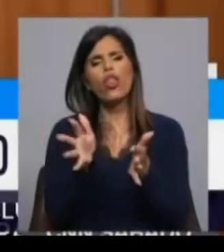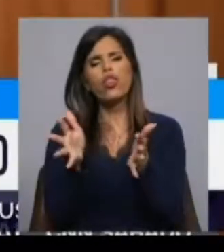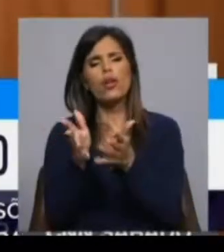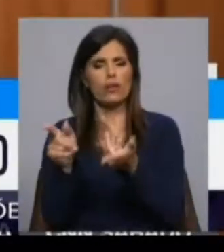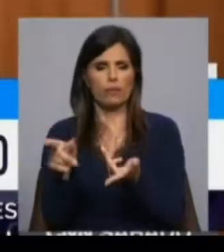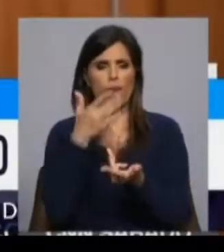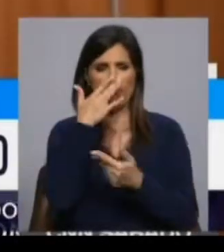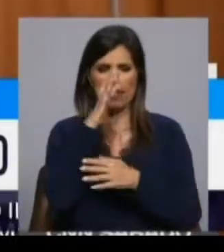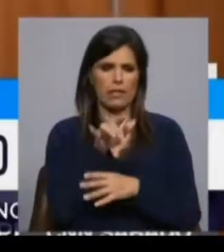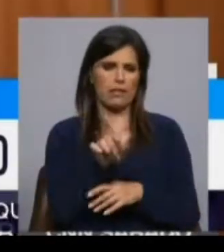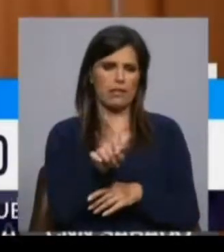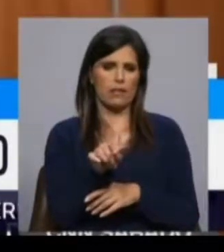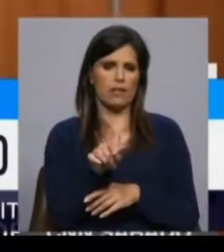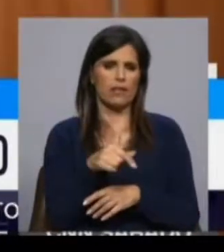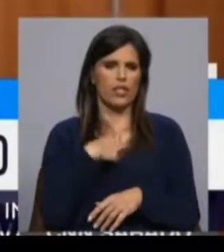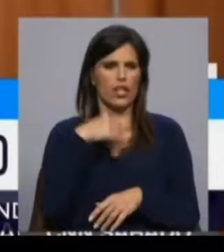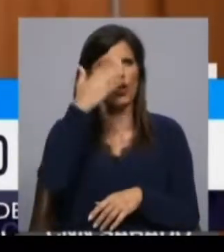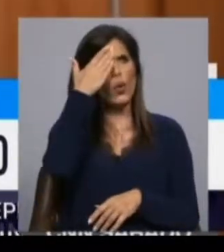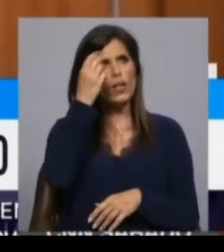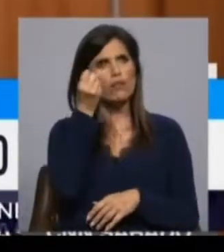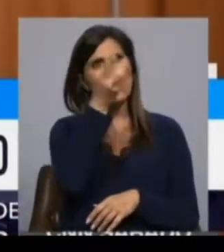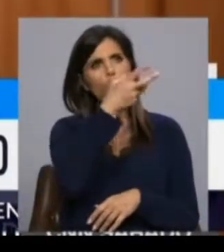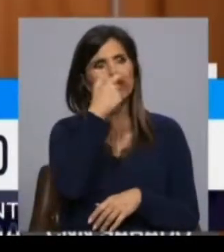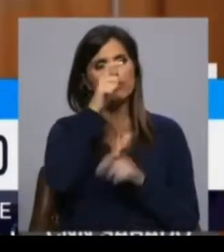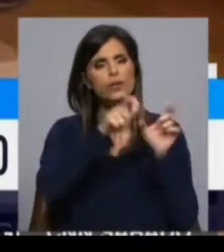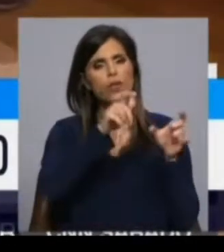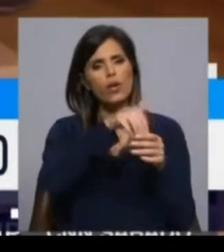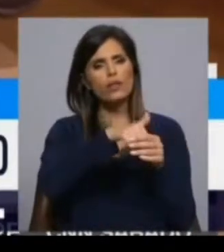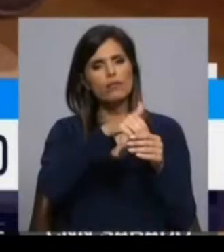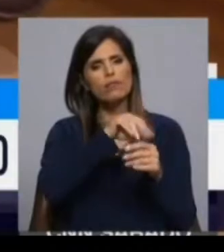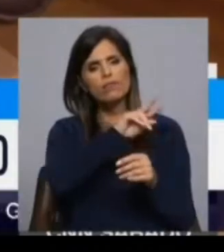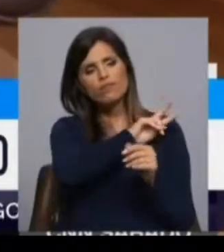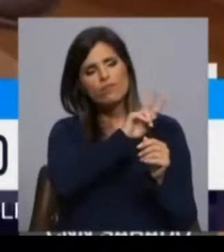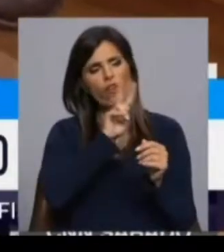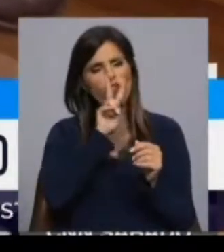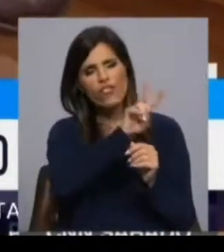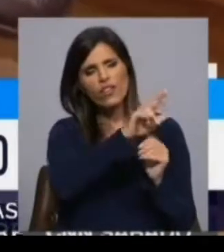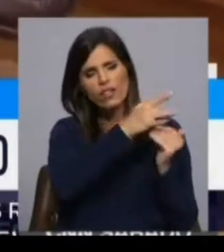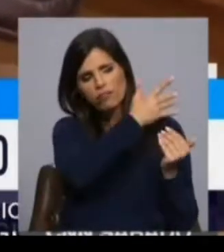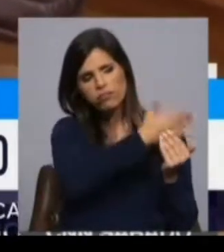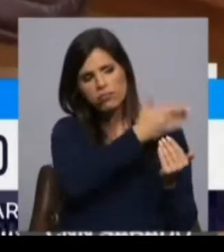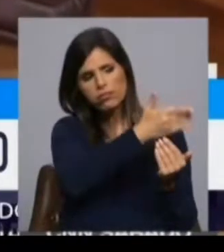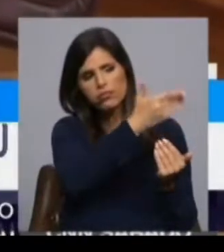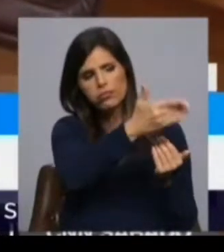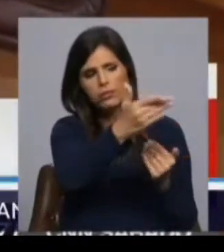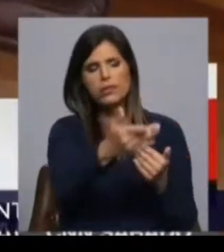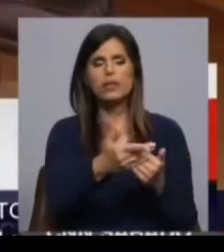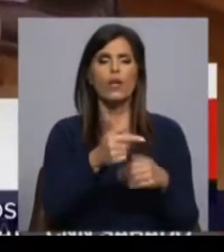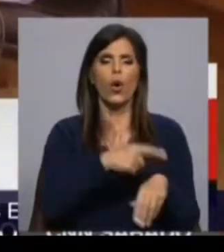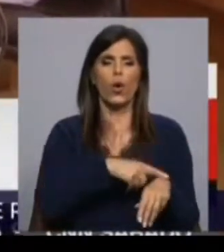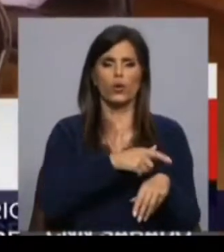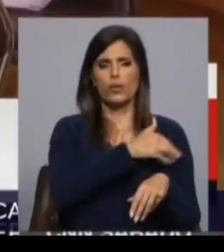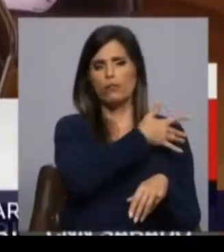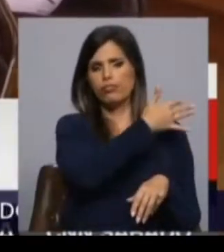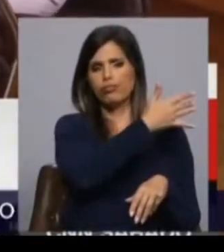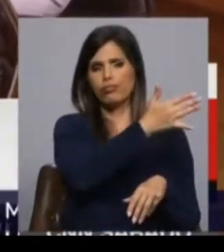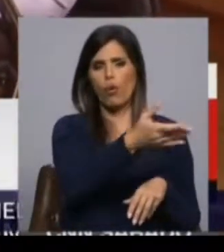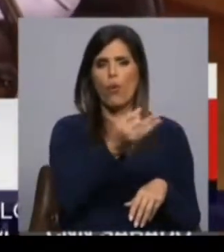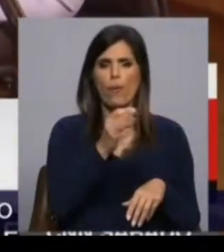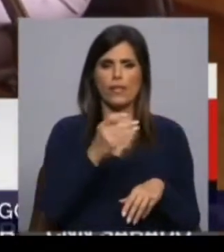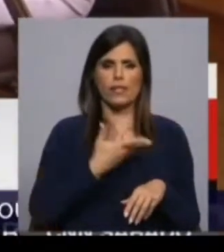Eu penso que muitos eleitores viram ao longo do tempo um PSD